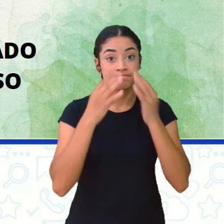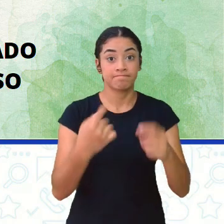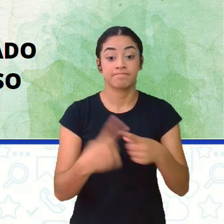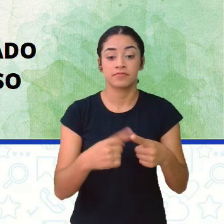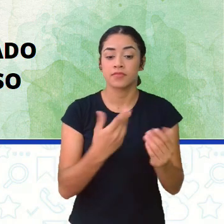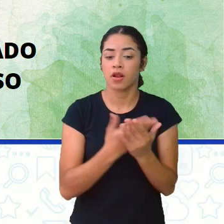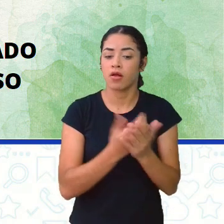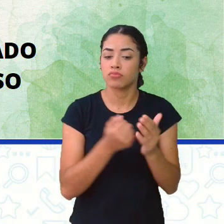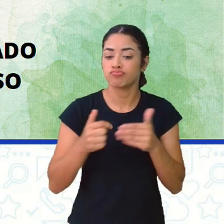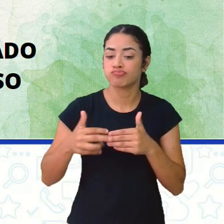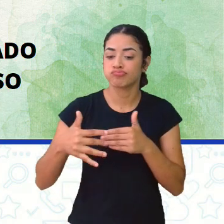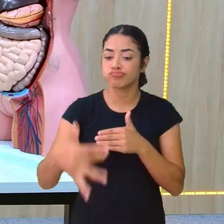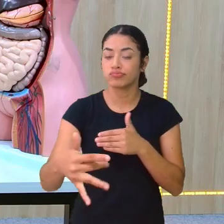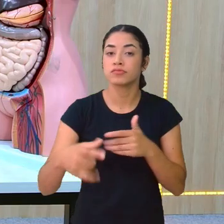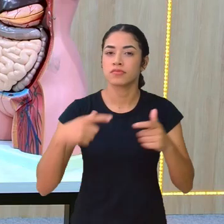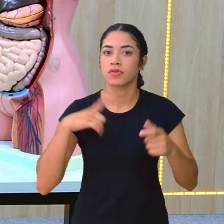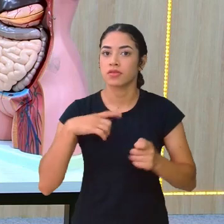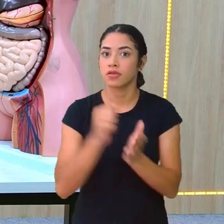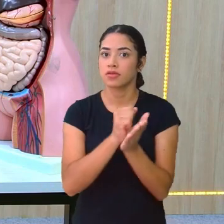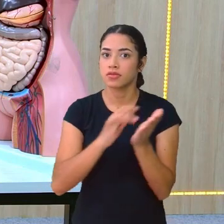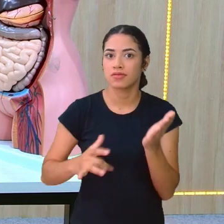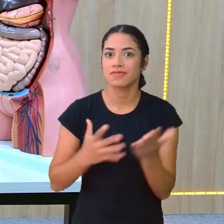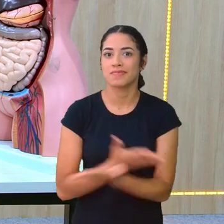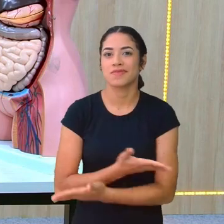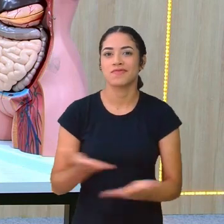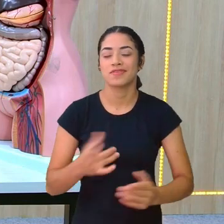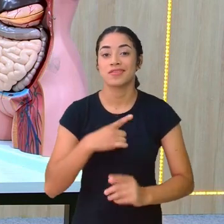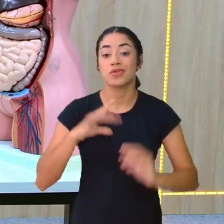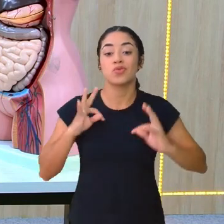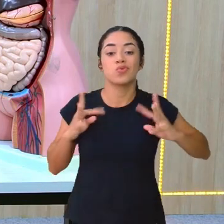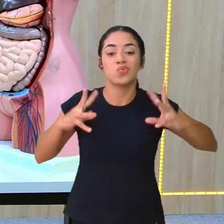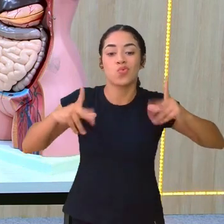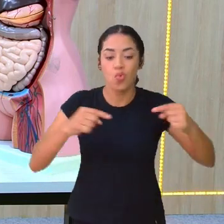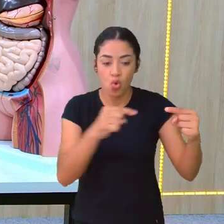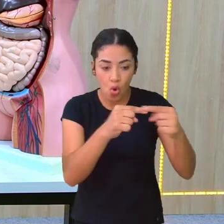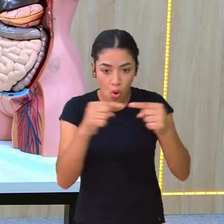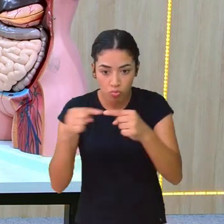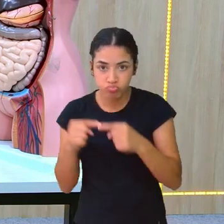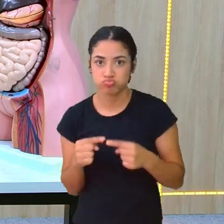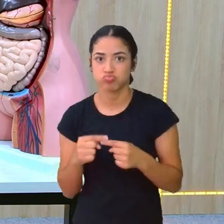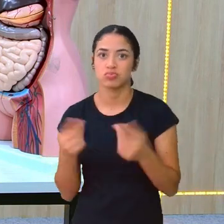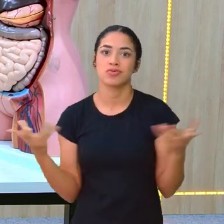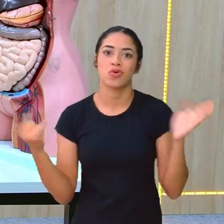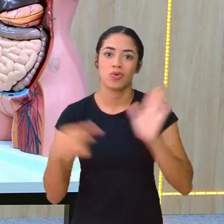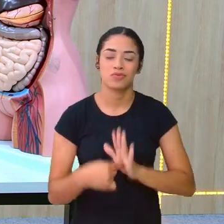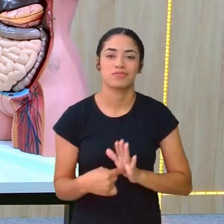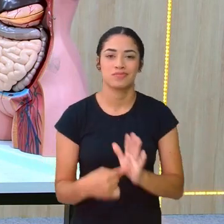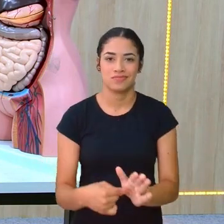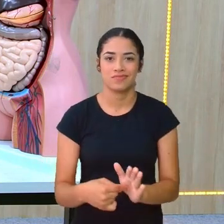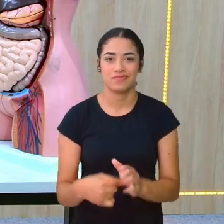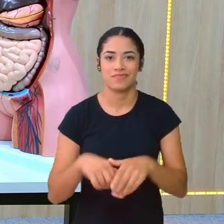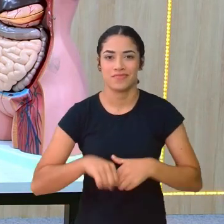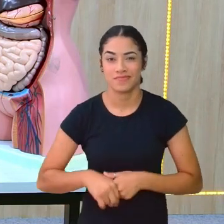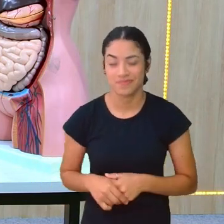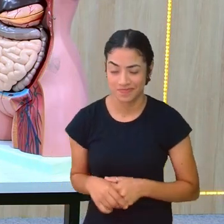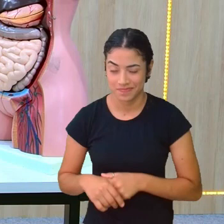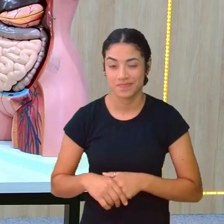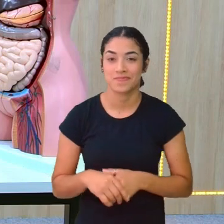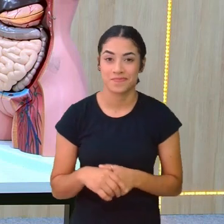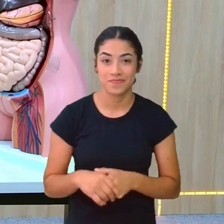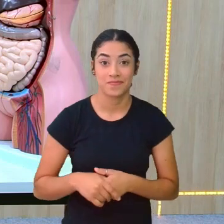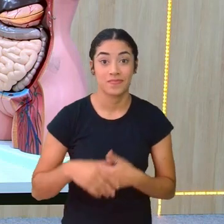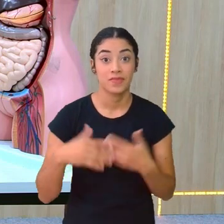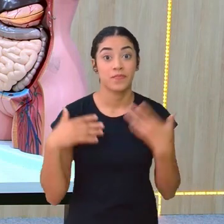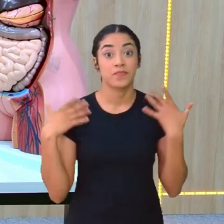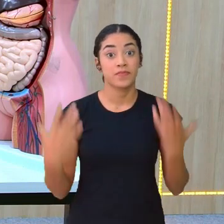aula, eu acredito que eu tenho uma atividade que tem tudo a ver com essa apresentação agora, o caminho do alimento. Então, o alimento